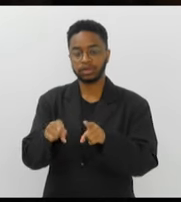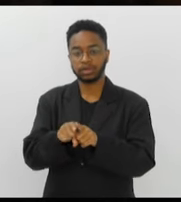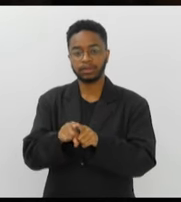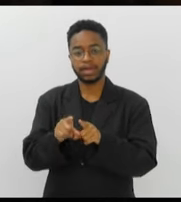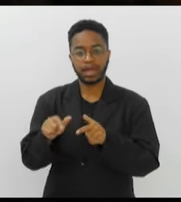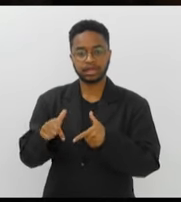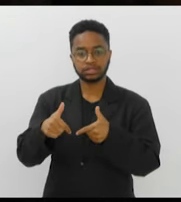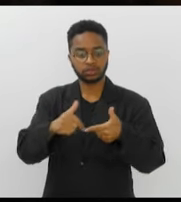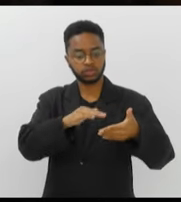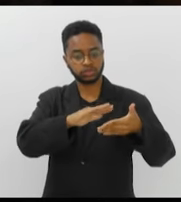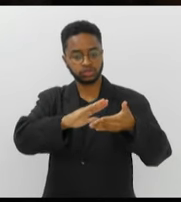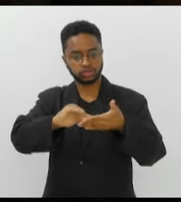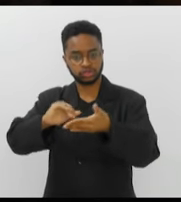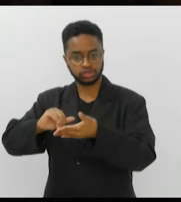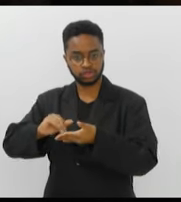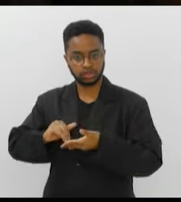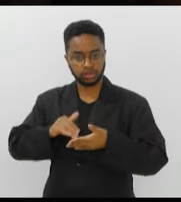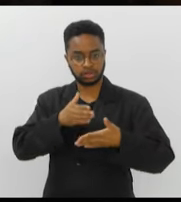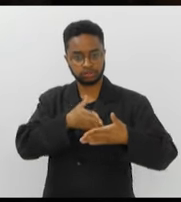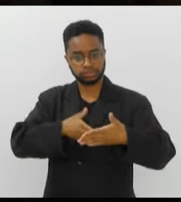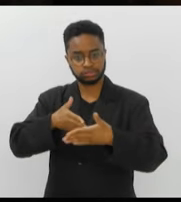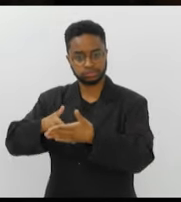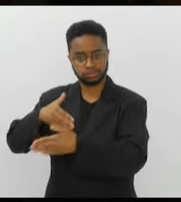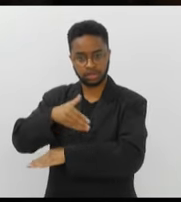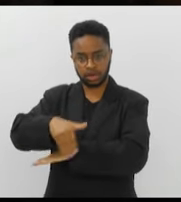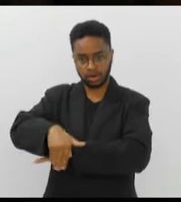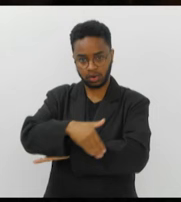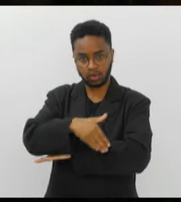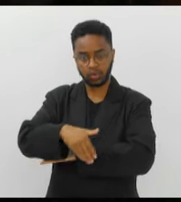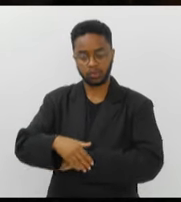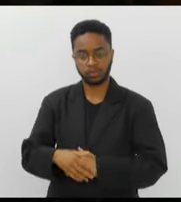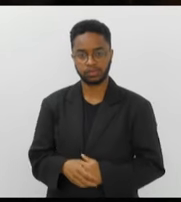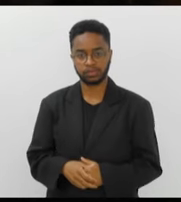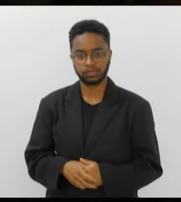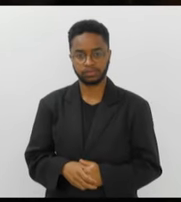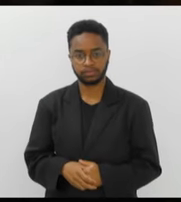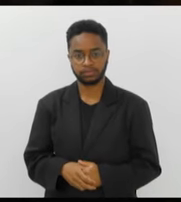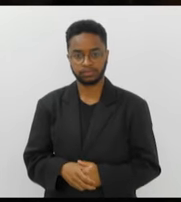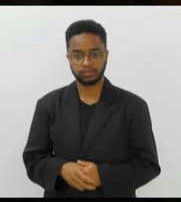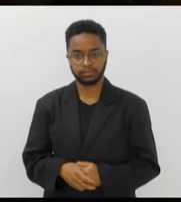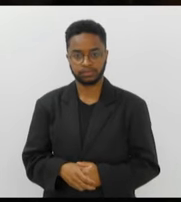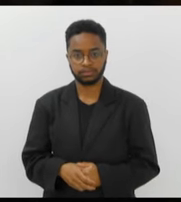retire as barricadas, o comandante